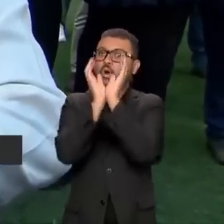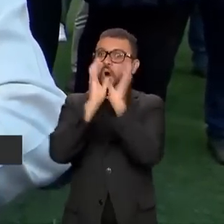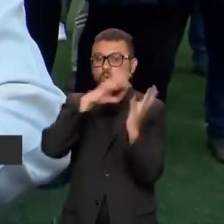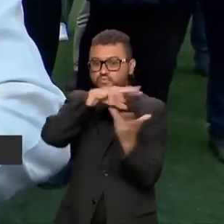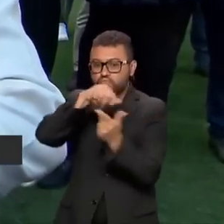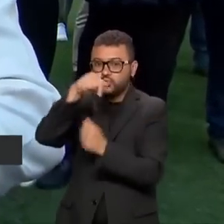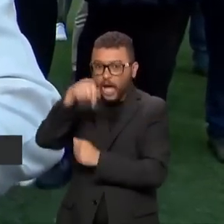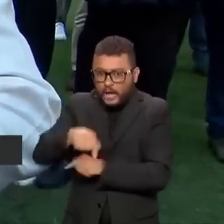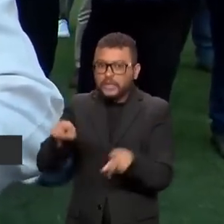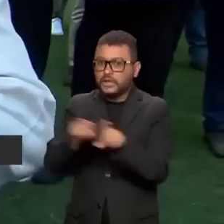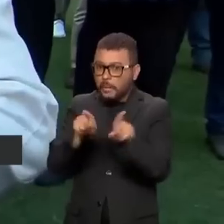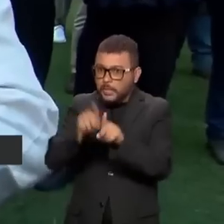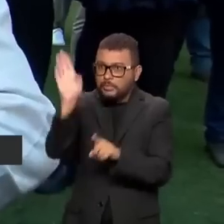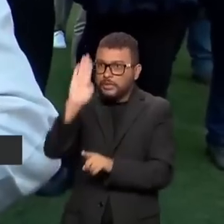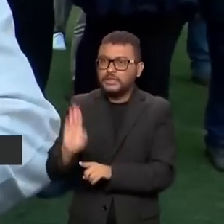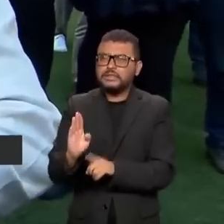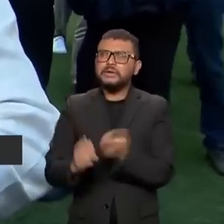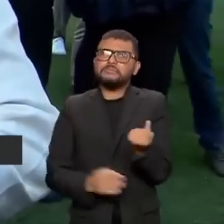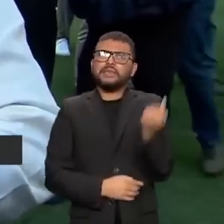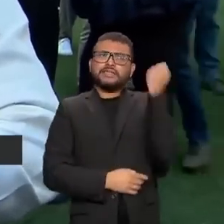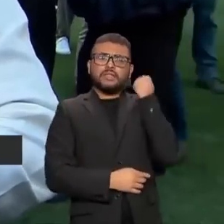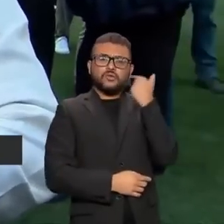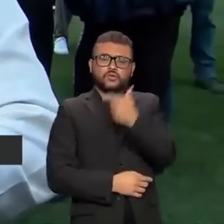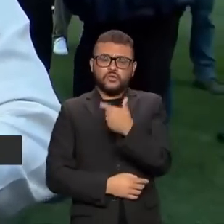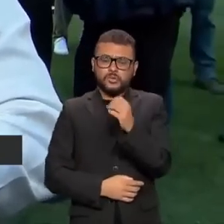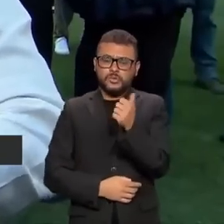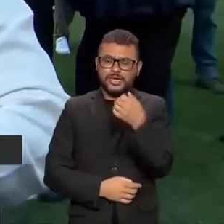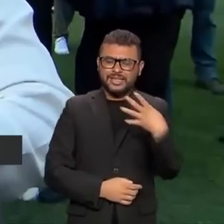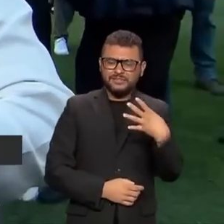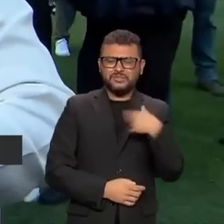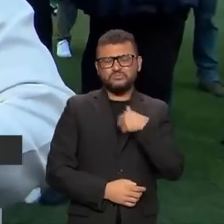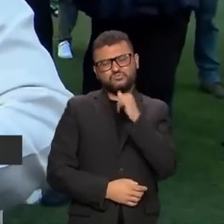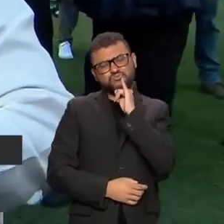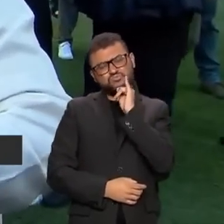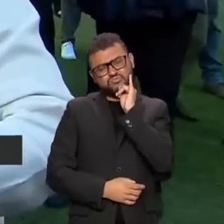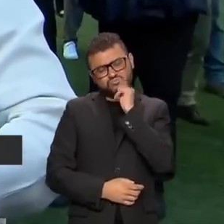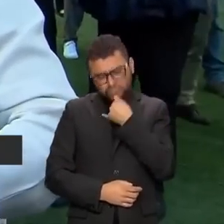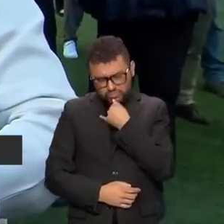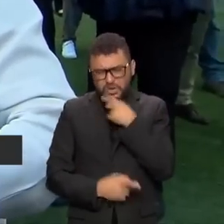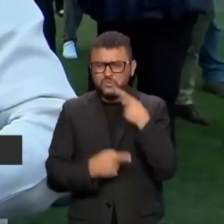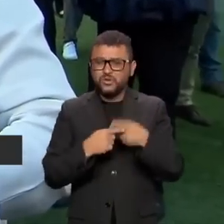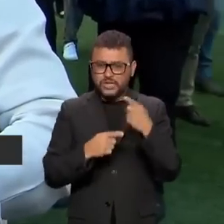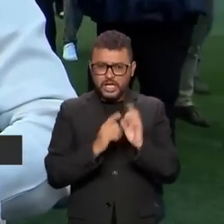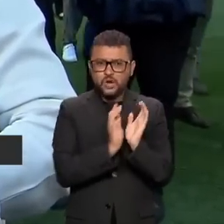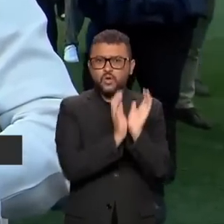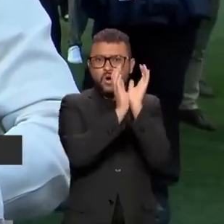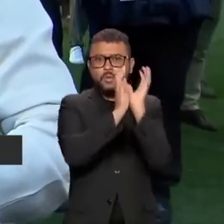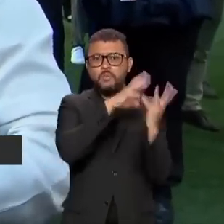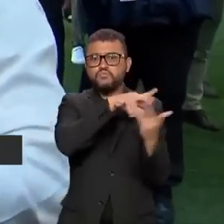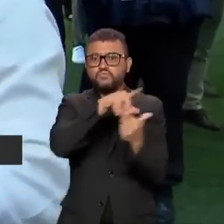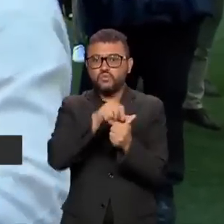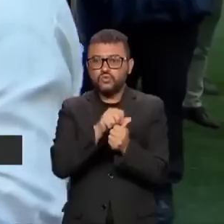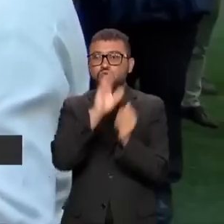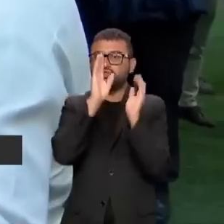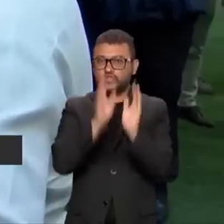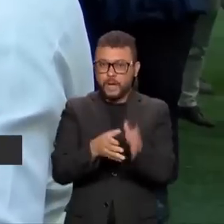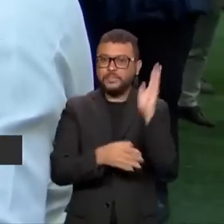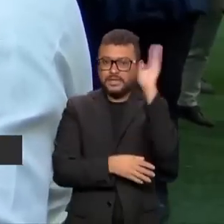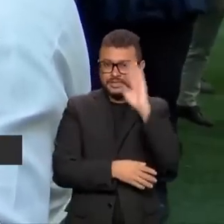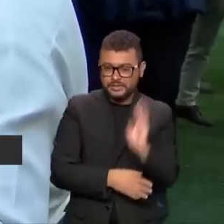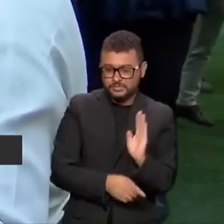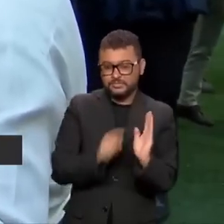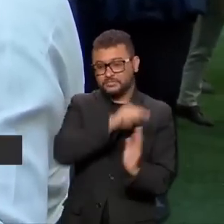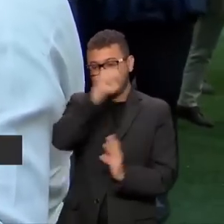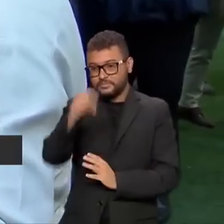em 2014 eu fiquei frustrado, porque nós conseguimos trazer a Copa do Mundo aqui no Brasil, e em